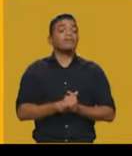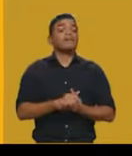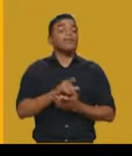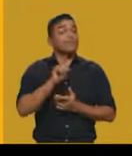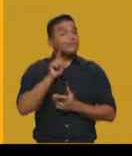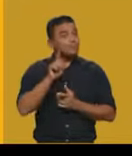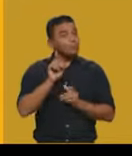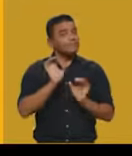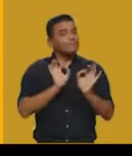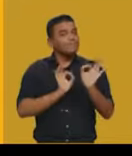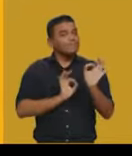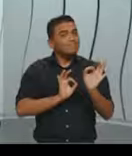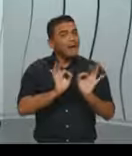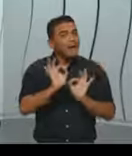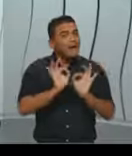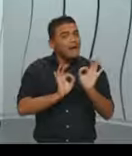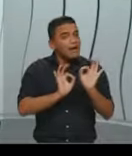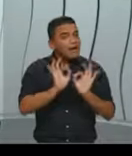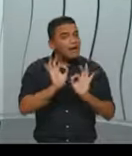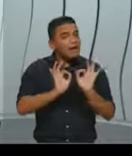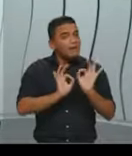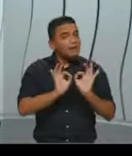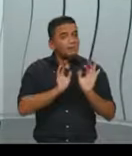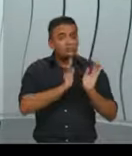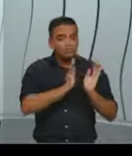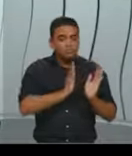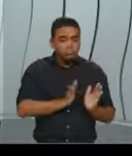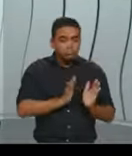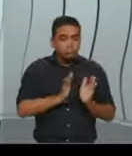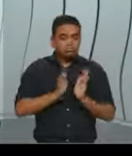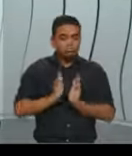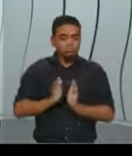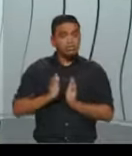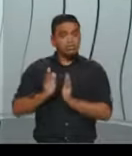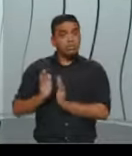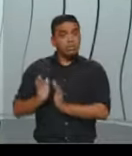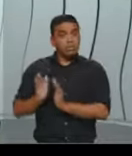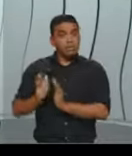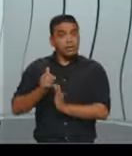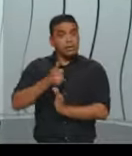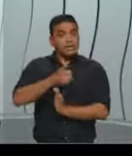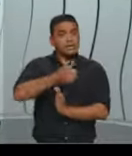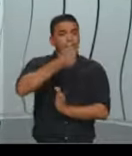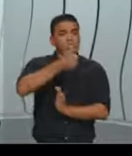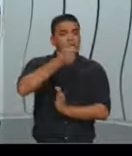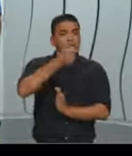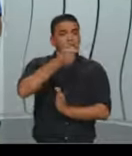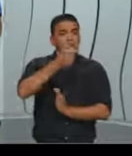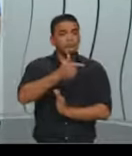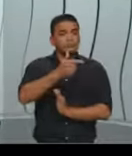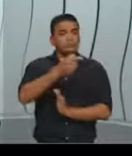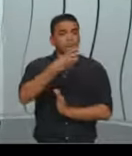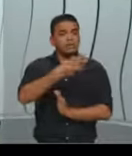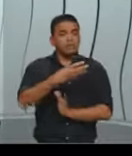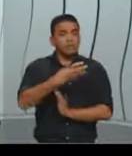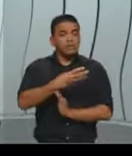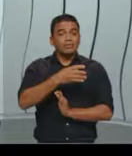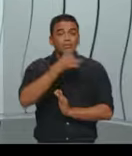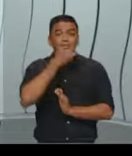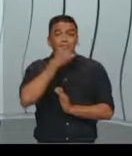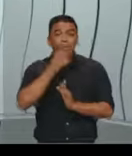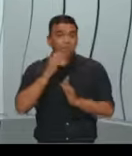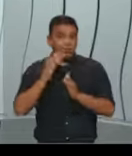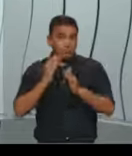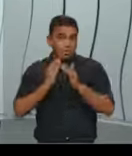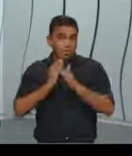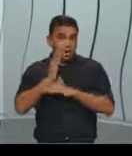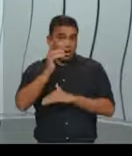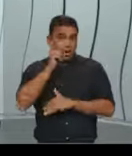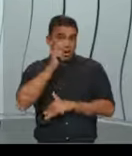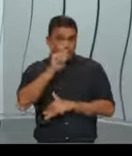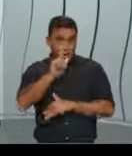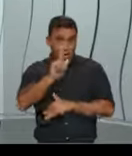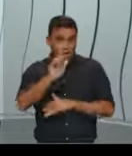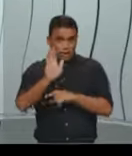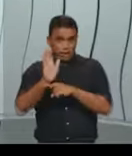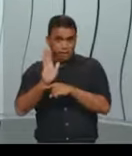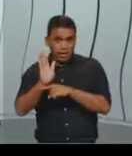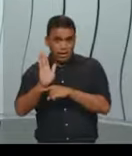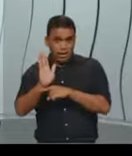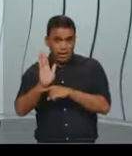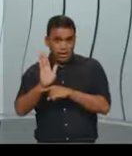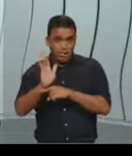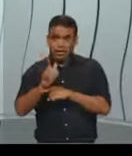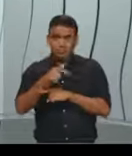arranjo. A ordem importa. Quem ficou com o do cinema não ganhou do teatro. Quem ficou